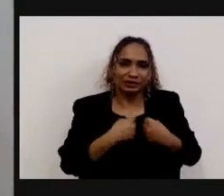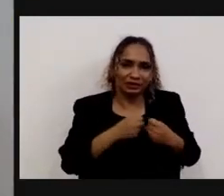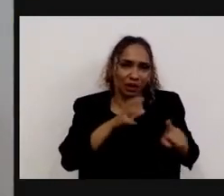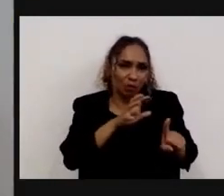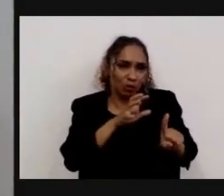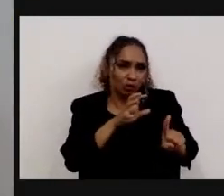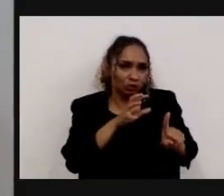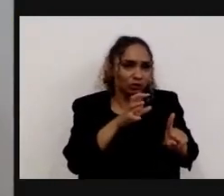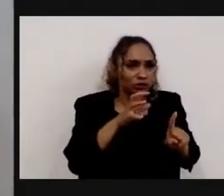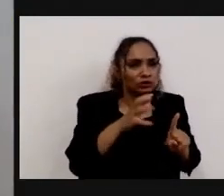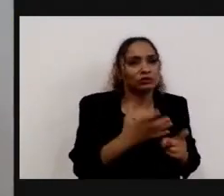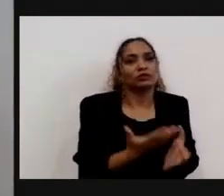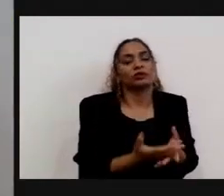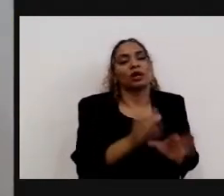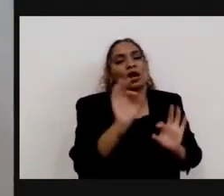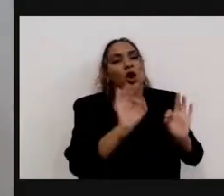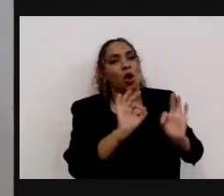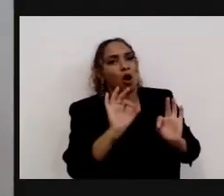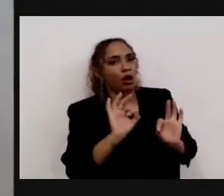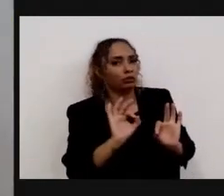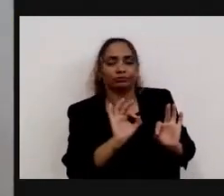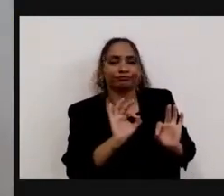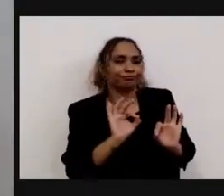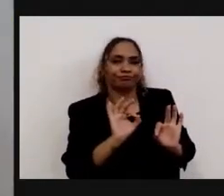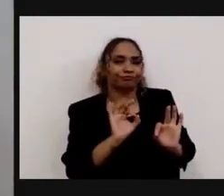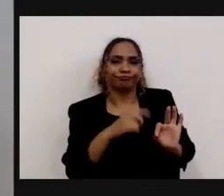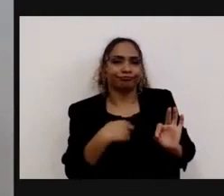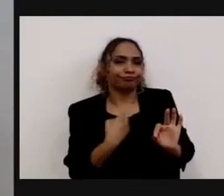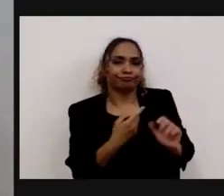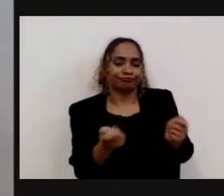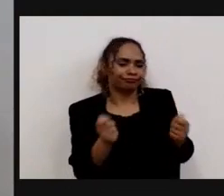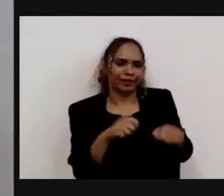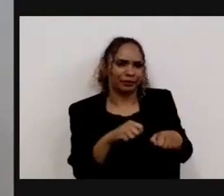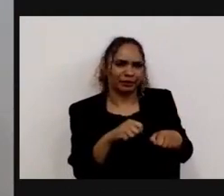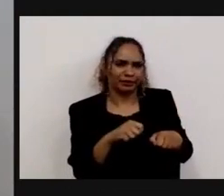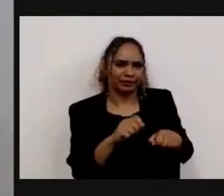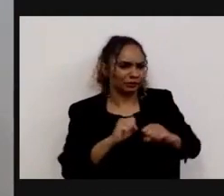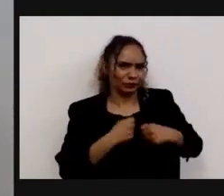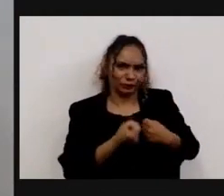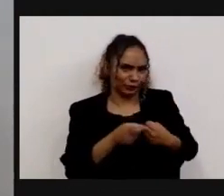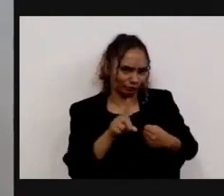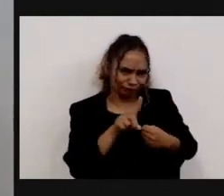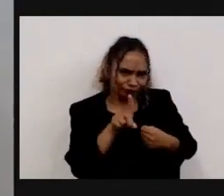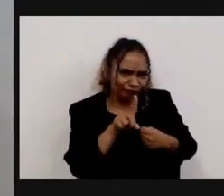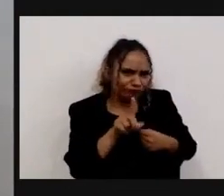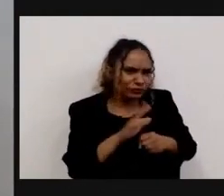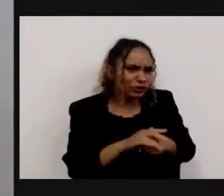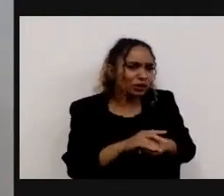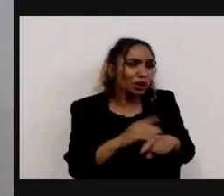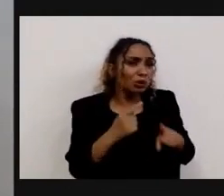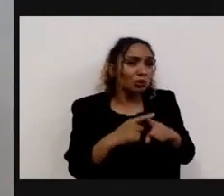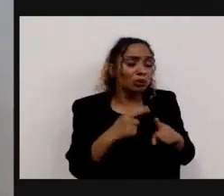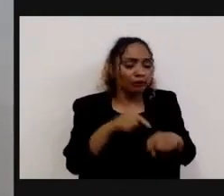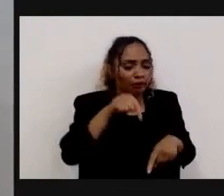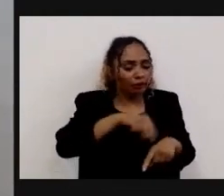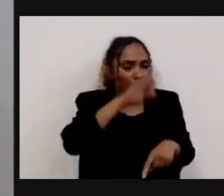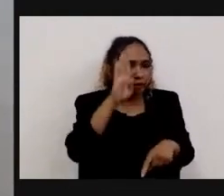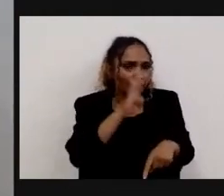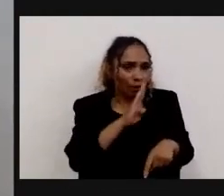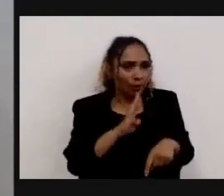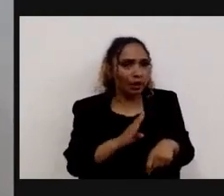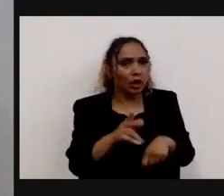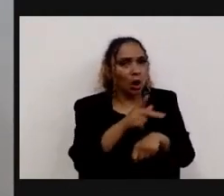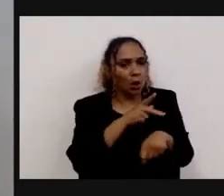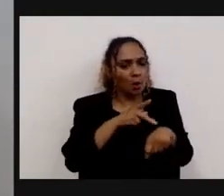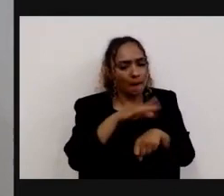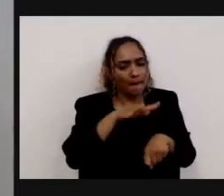motivado Auto responsável organizado a gente não consegue nem deve tentar né porque inclusive o Brasil é